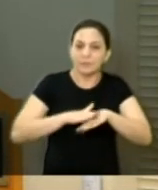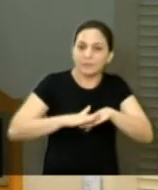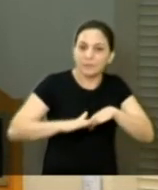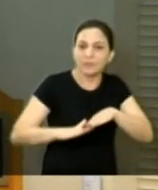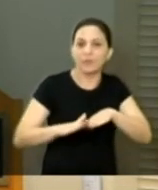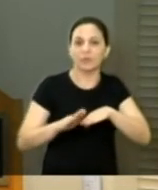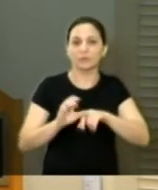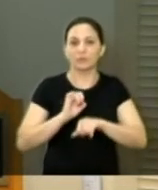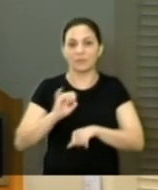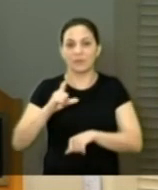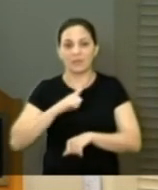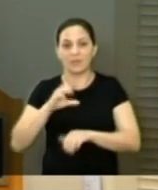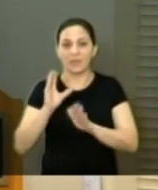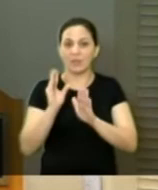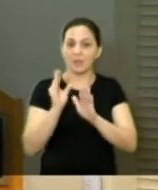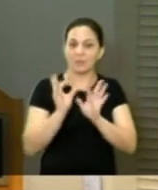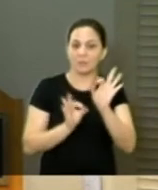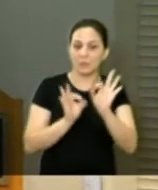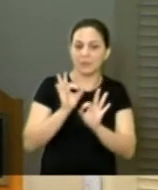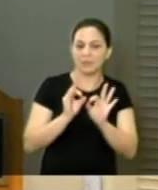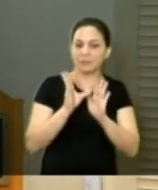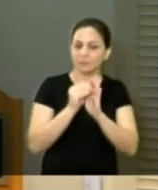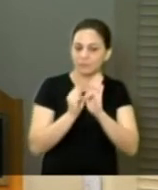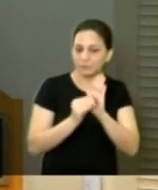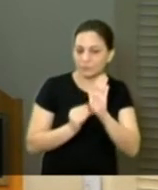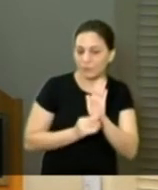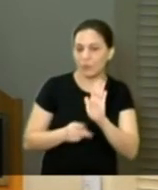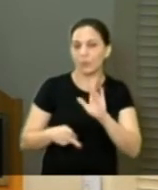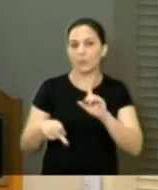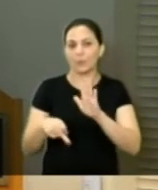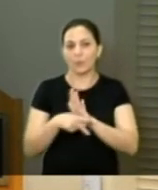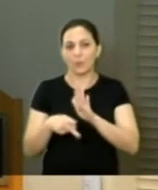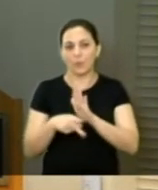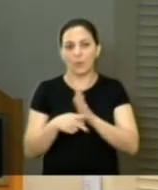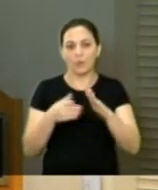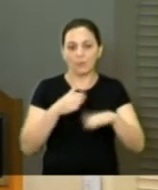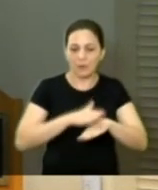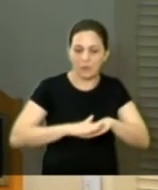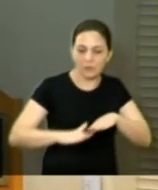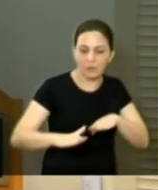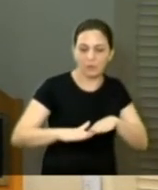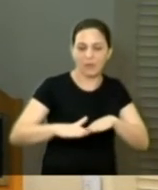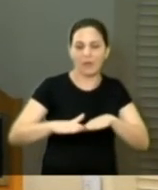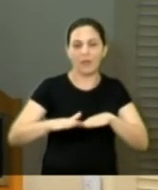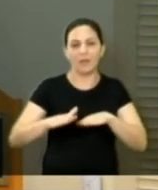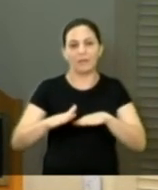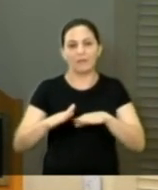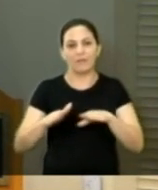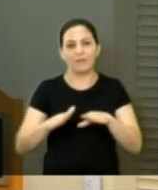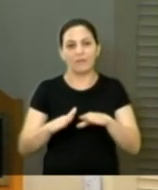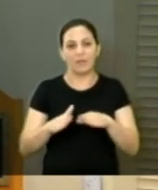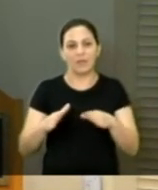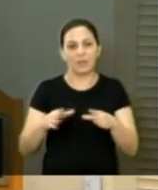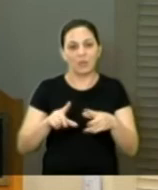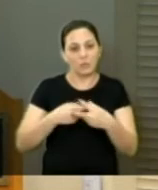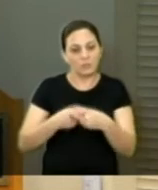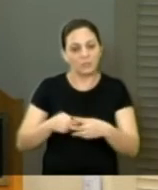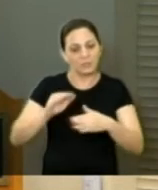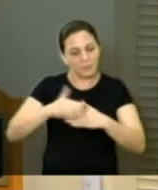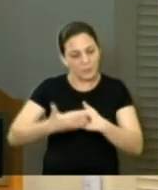bem como se existe já um cronograma para a execução dos serviços de recapeamento nas nossas vias,